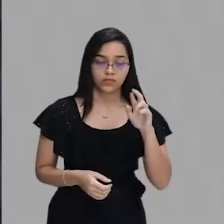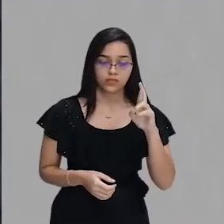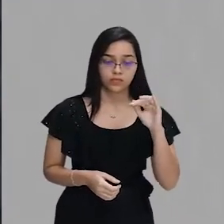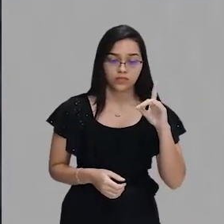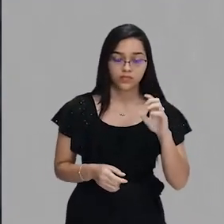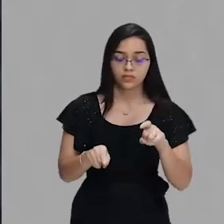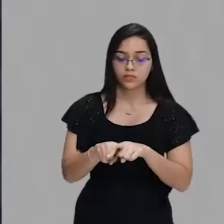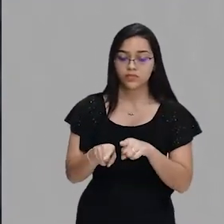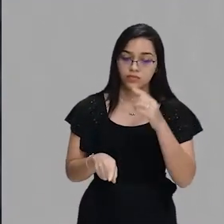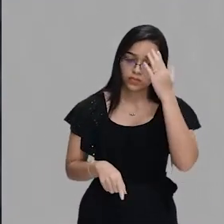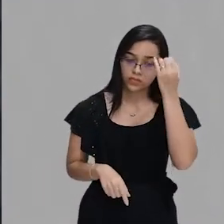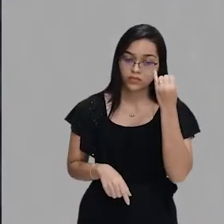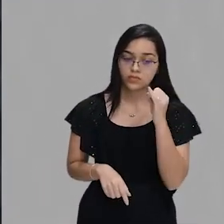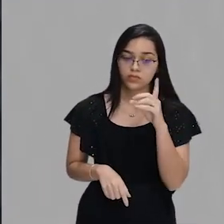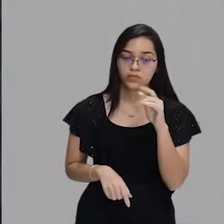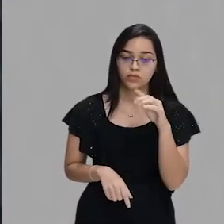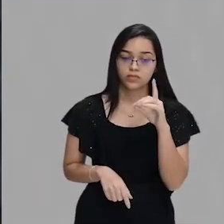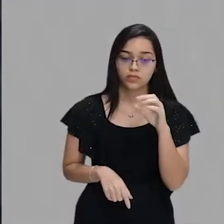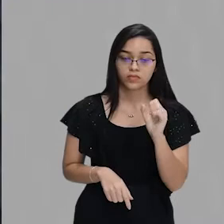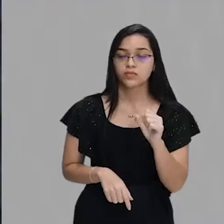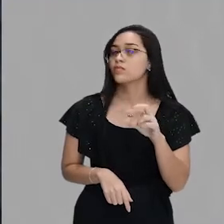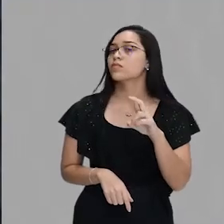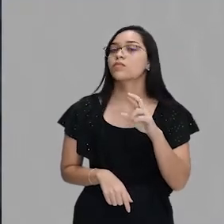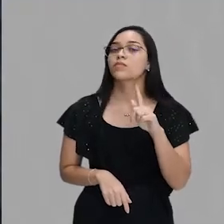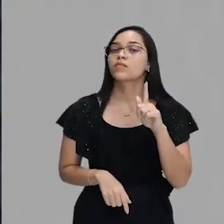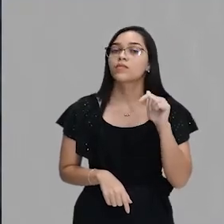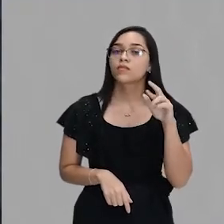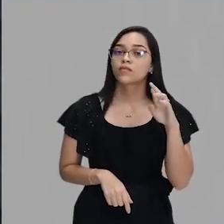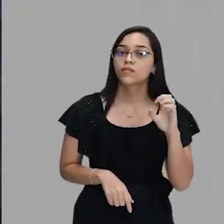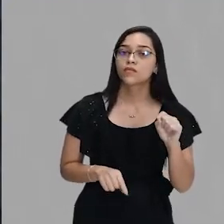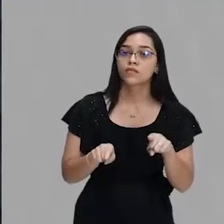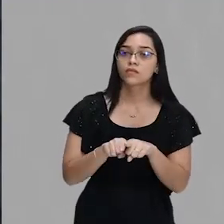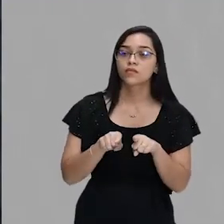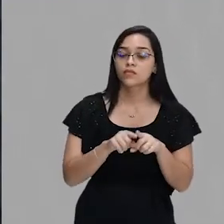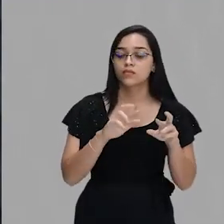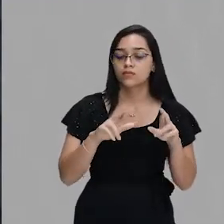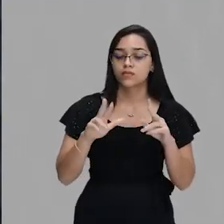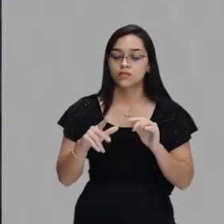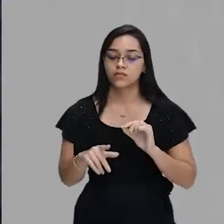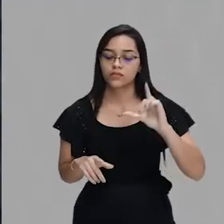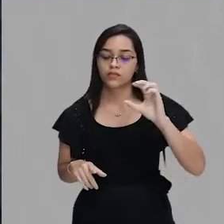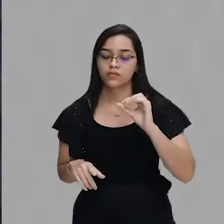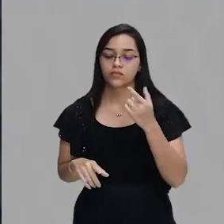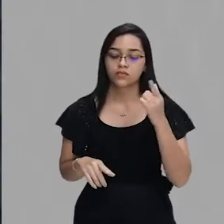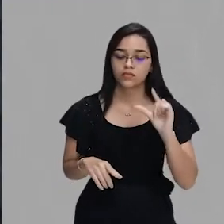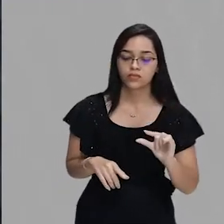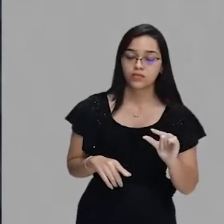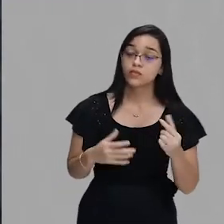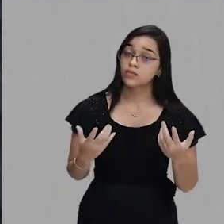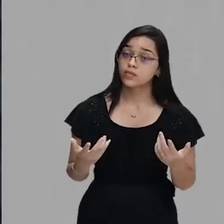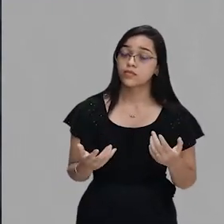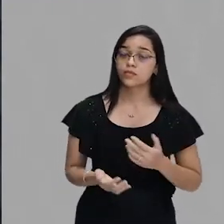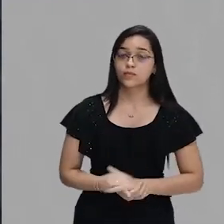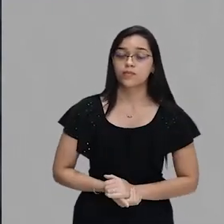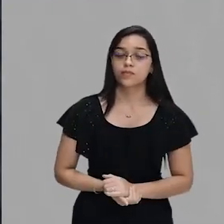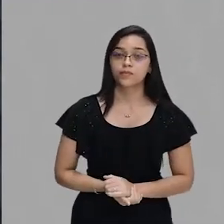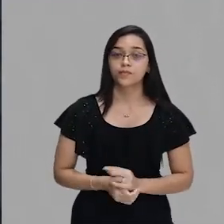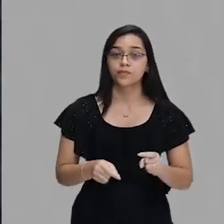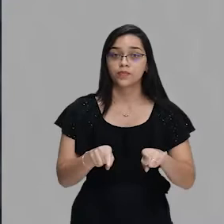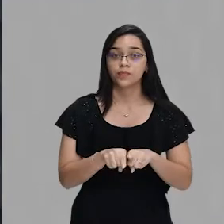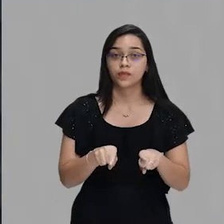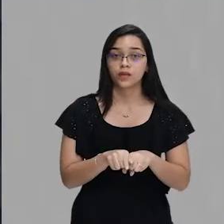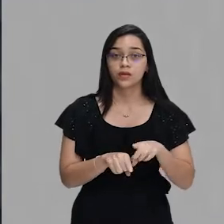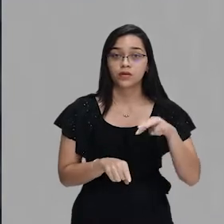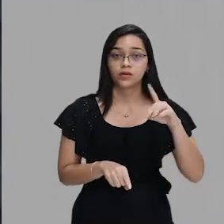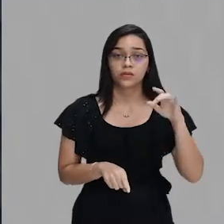conseguir saber se os dados são regulares, se a diferença deles é grande ou pequena. Não. Tá? A